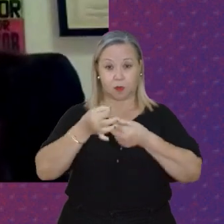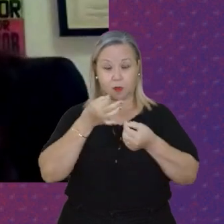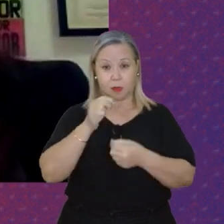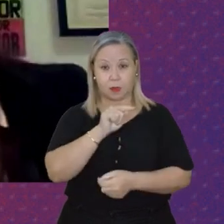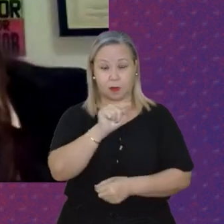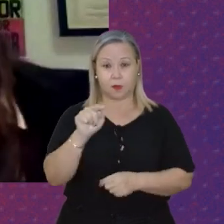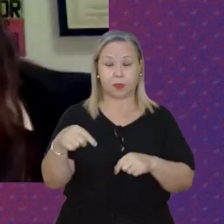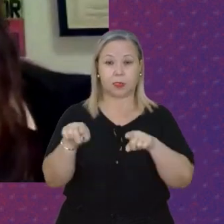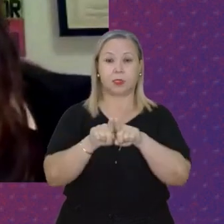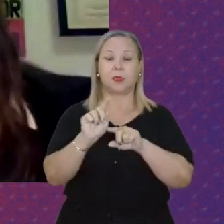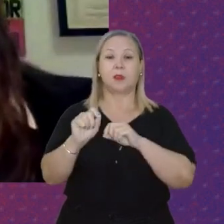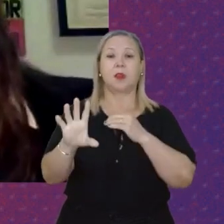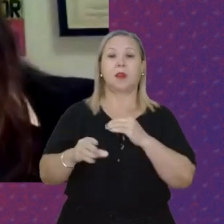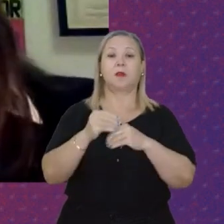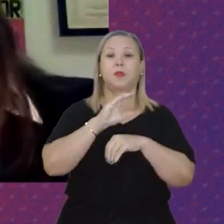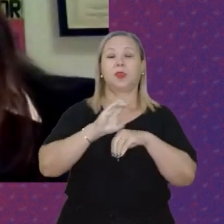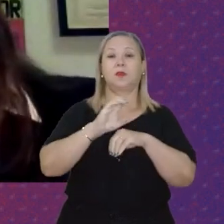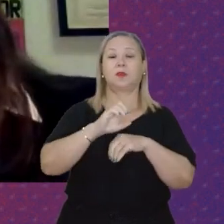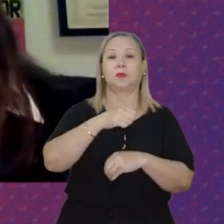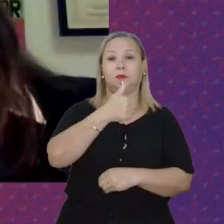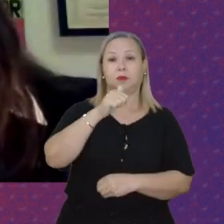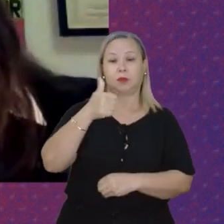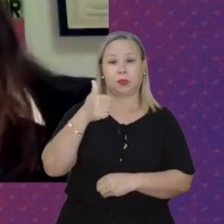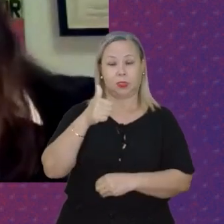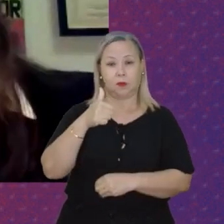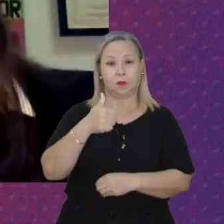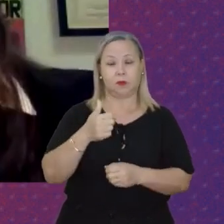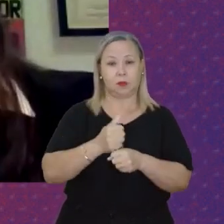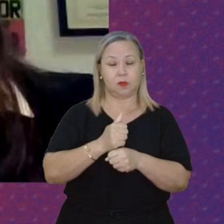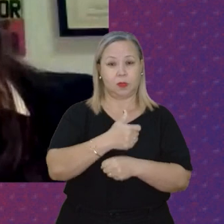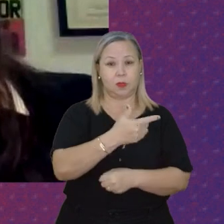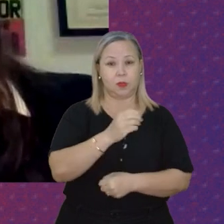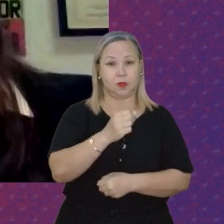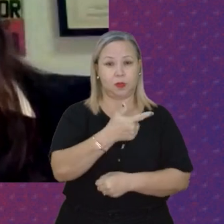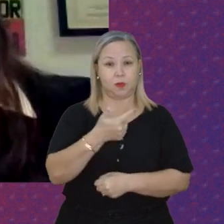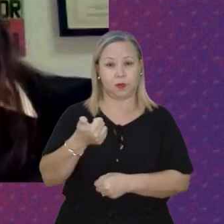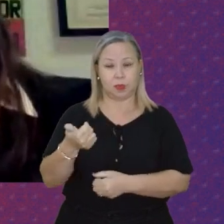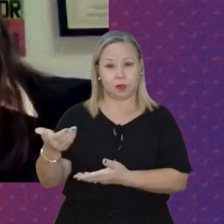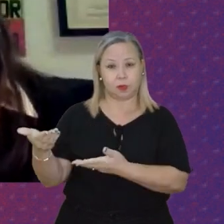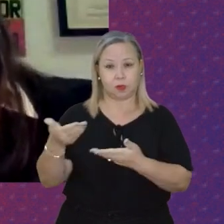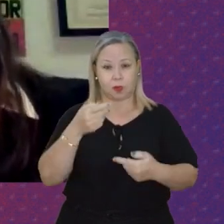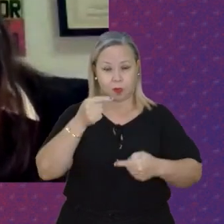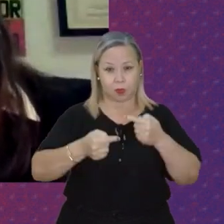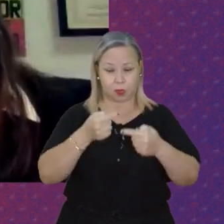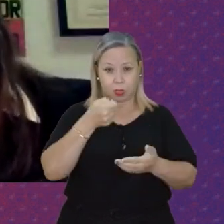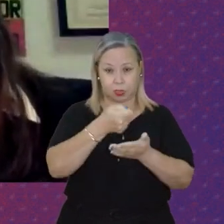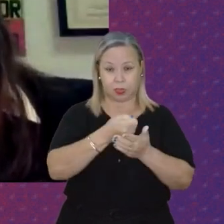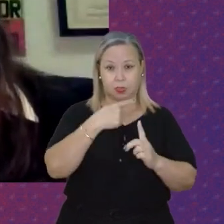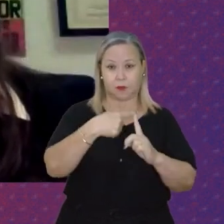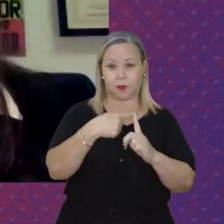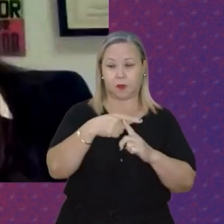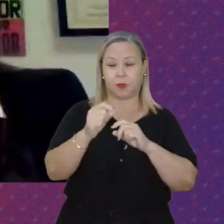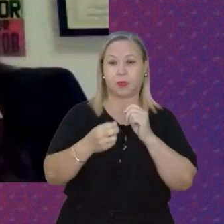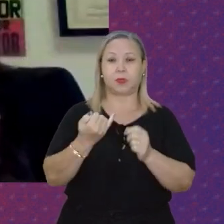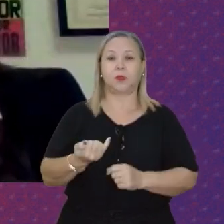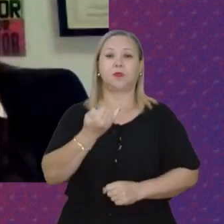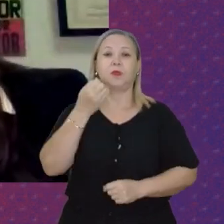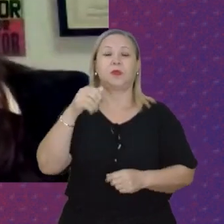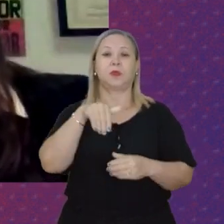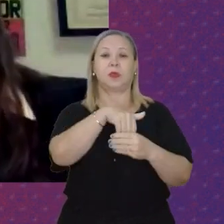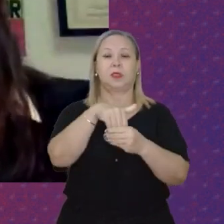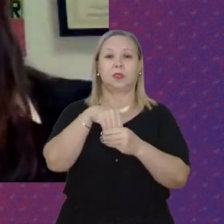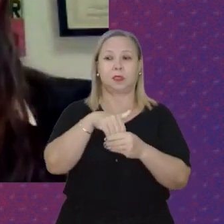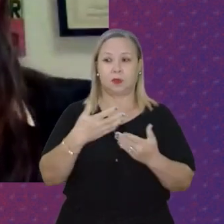também a emenda constitucional número 111 de 2021, que trouxe mais uma política afirmativa que pode ser importante nessas